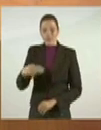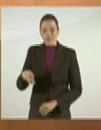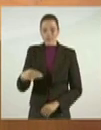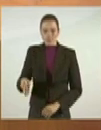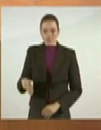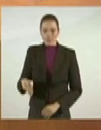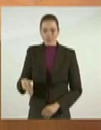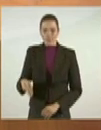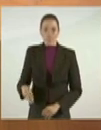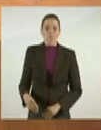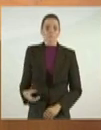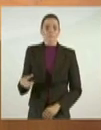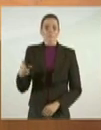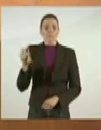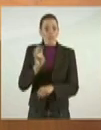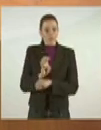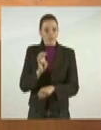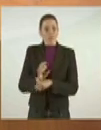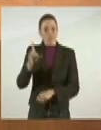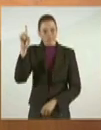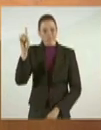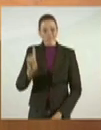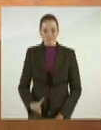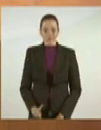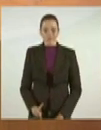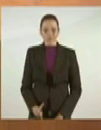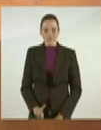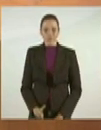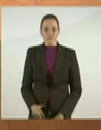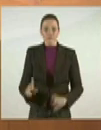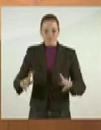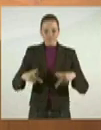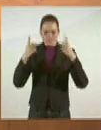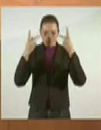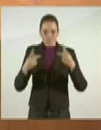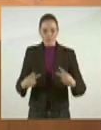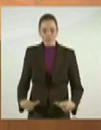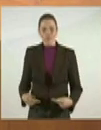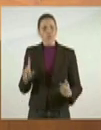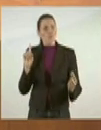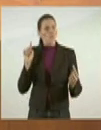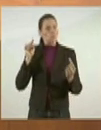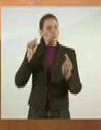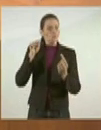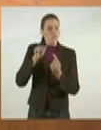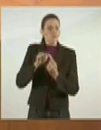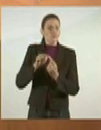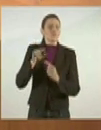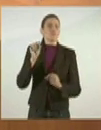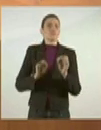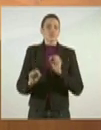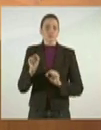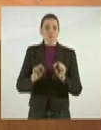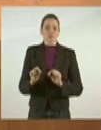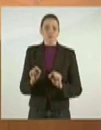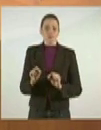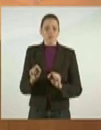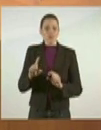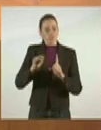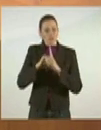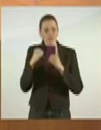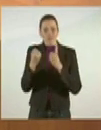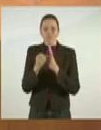democrático de direito e a dignidade da pessoa humana estabelecendo como objetivos fundamentais da República Federativa do Brasil sociedade